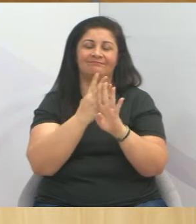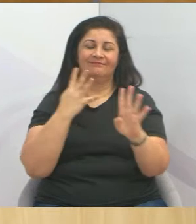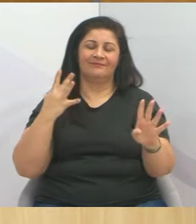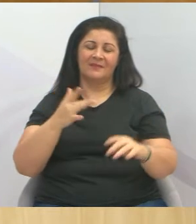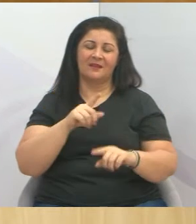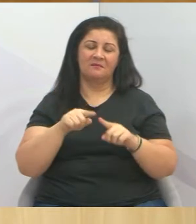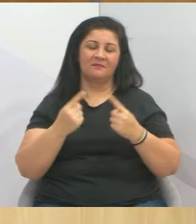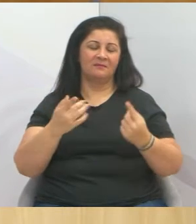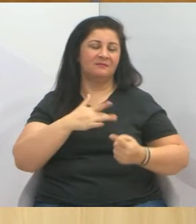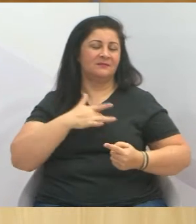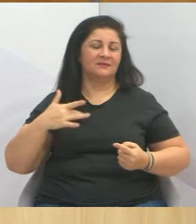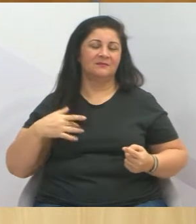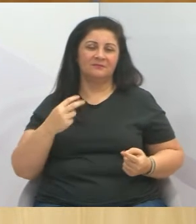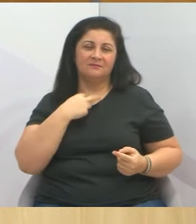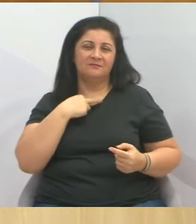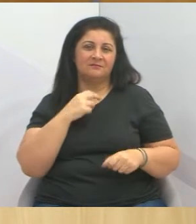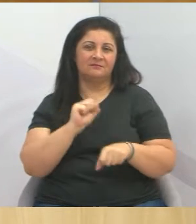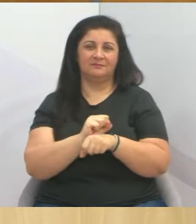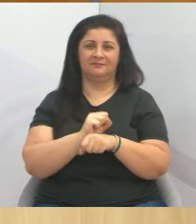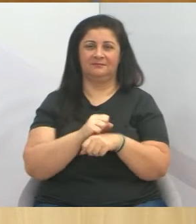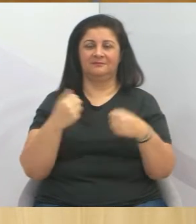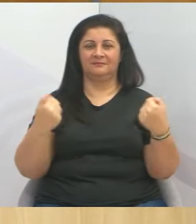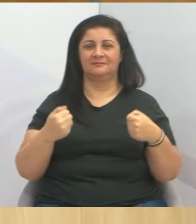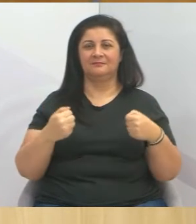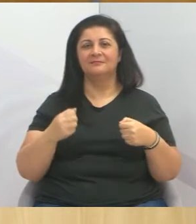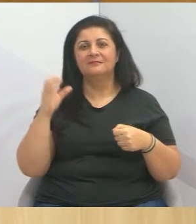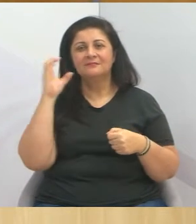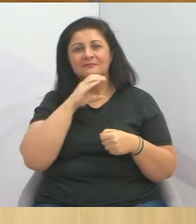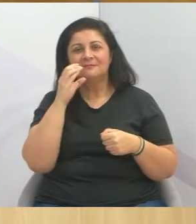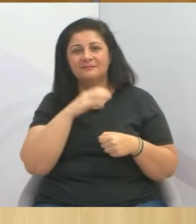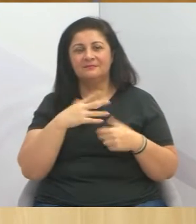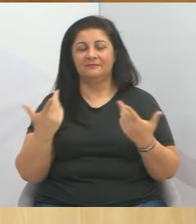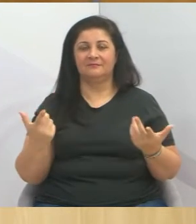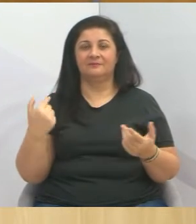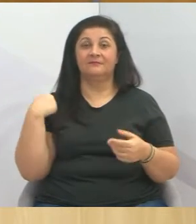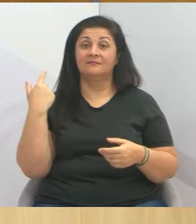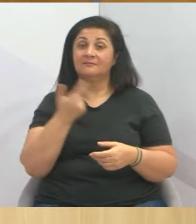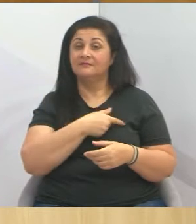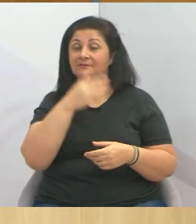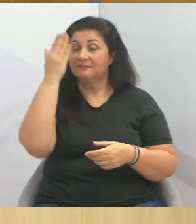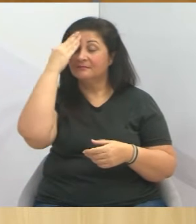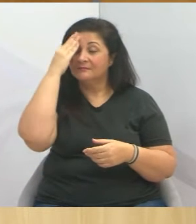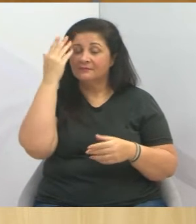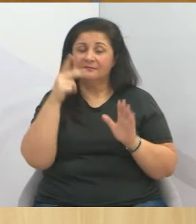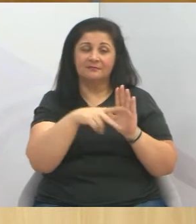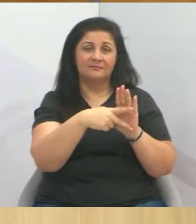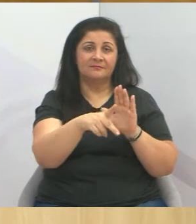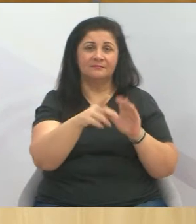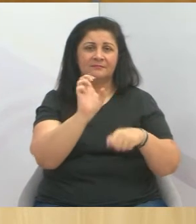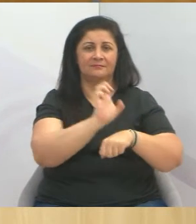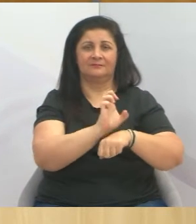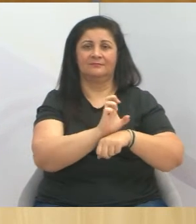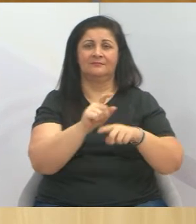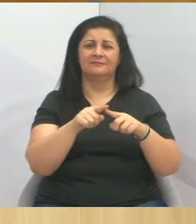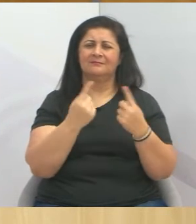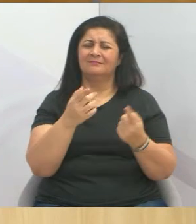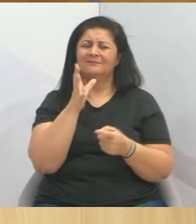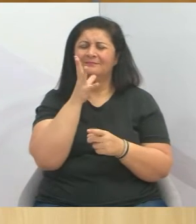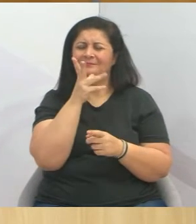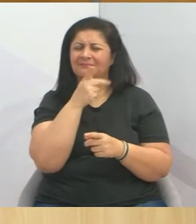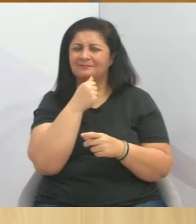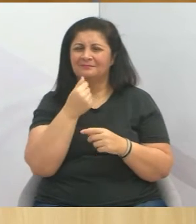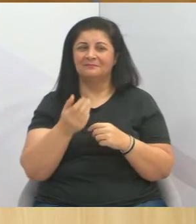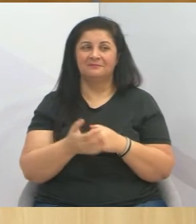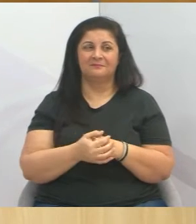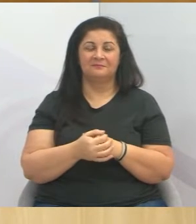saúde não espera tem que ser atendida imediatamente a gente sabe que é um sistema do Estado mas tá muito devagar tá muito lento